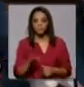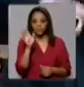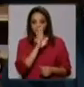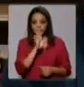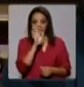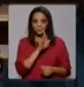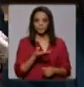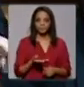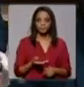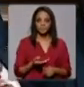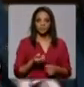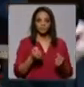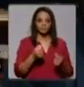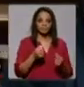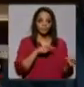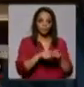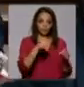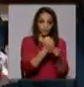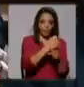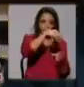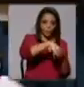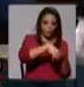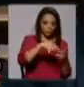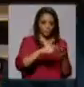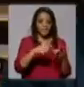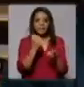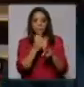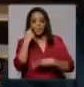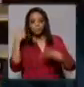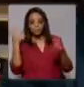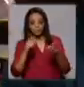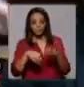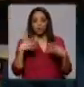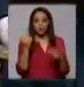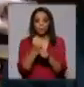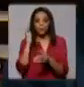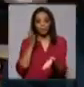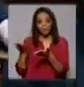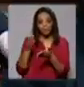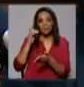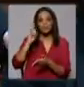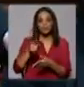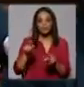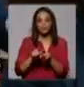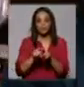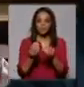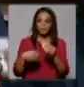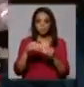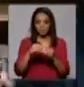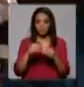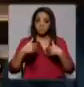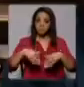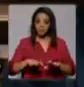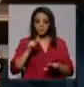titulares de cargos políticos, de altos cargos públicos ou de funcionário deve ser um regime agravado.